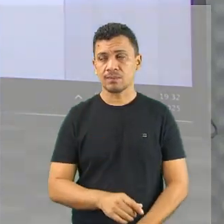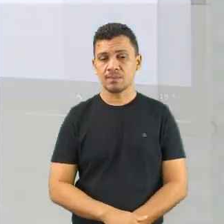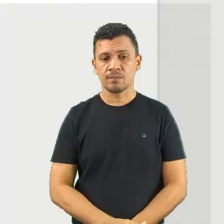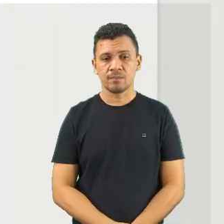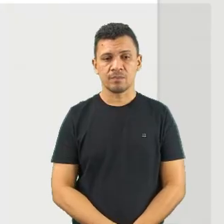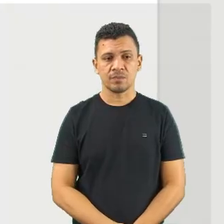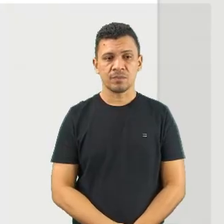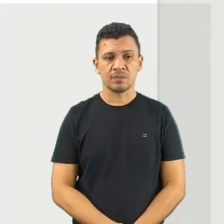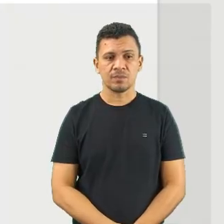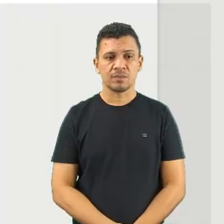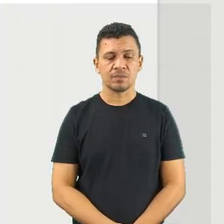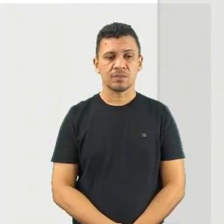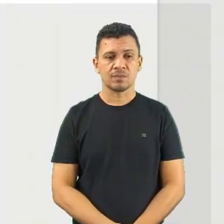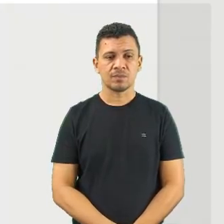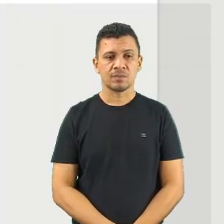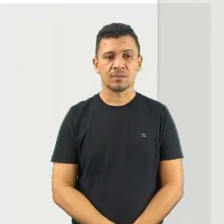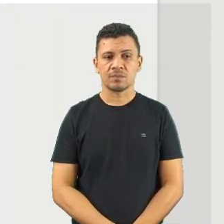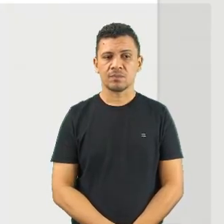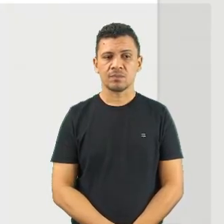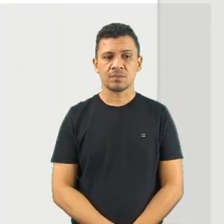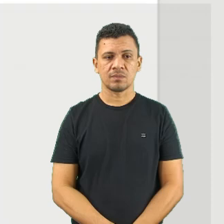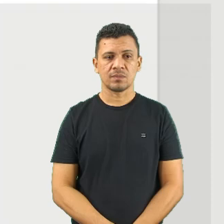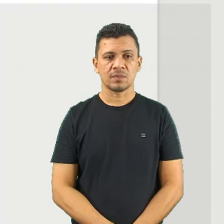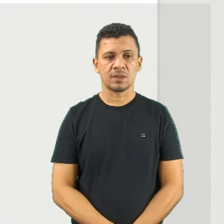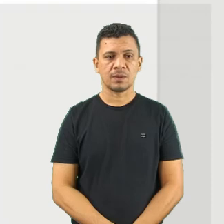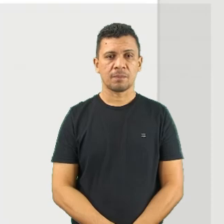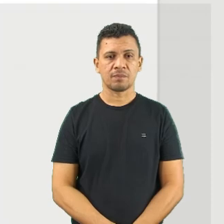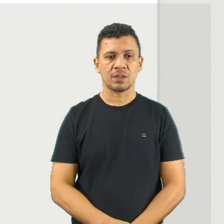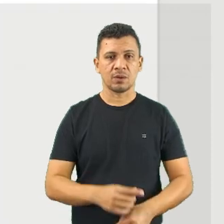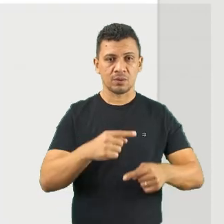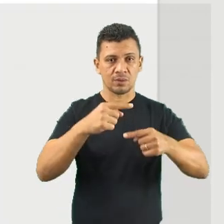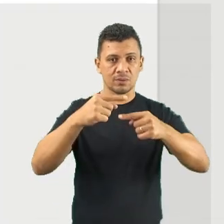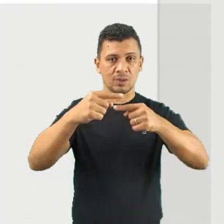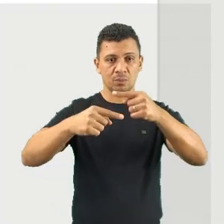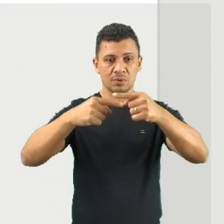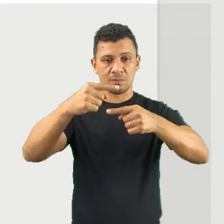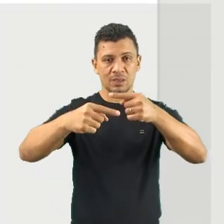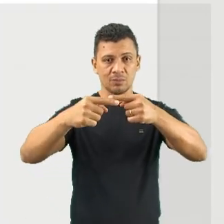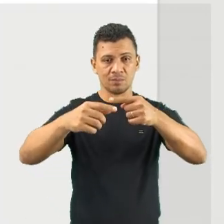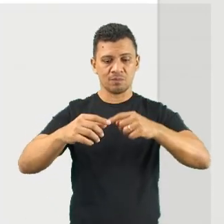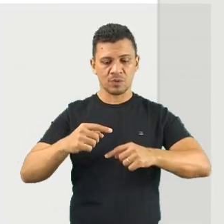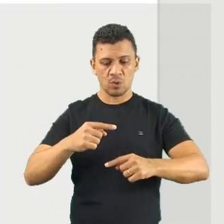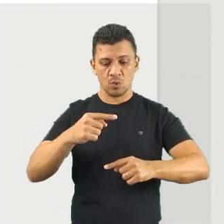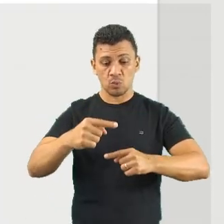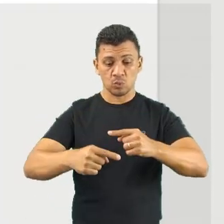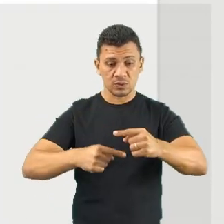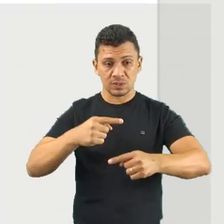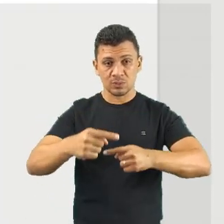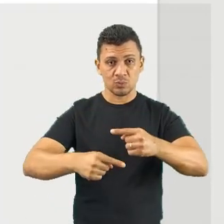3 resistores em que o primeiro, o segundo